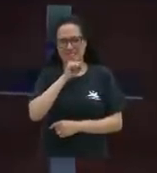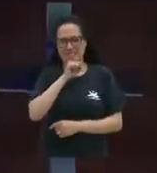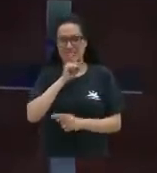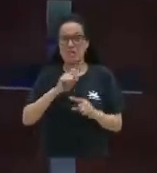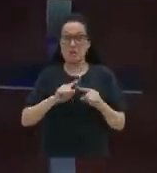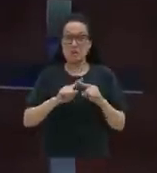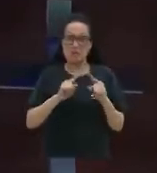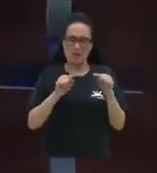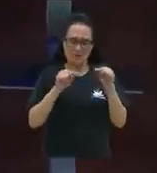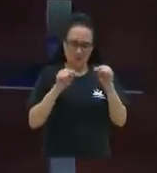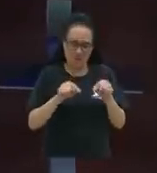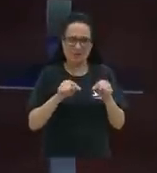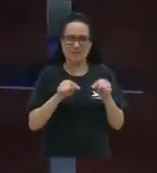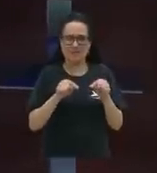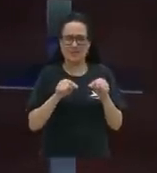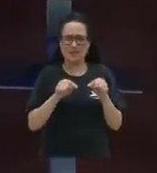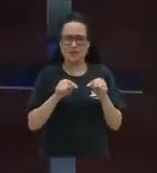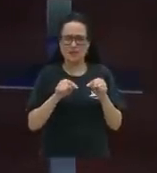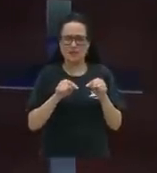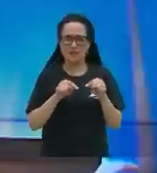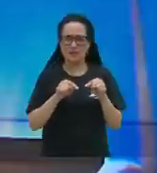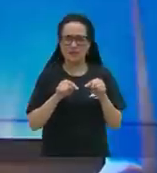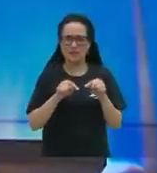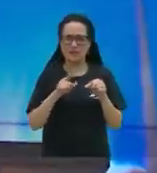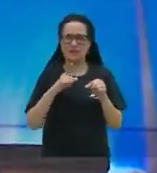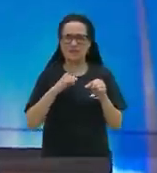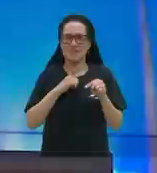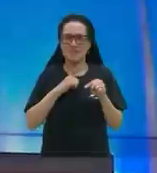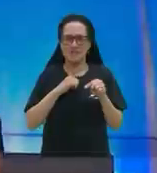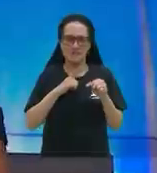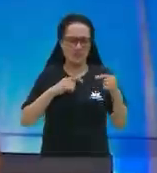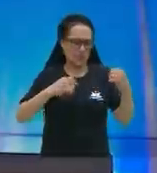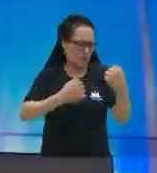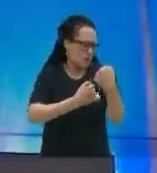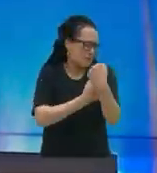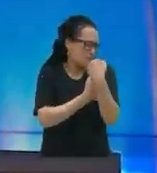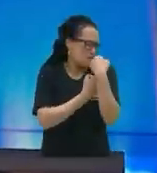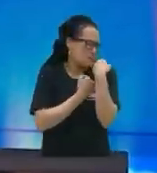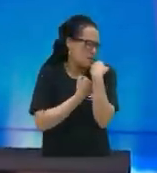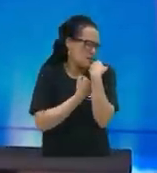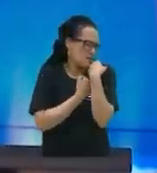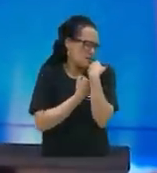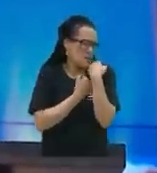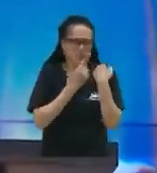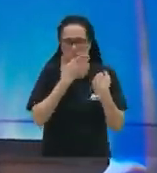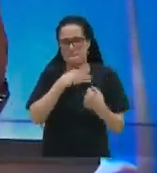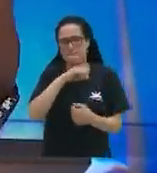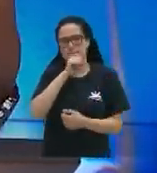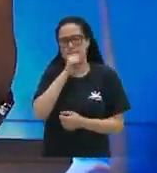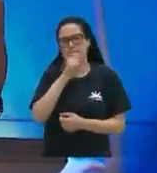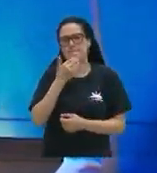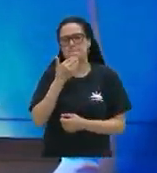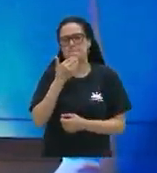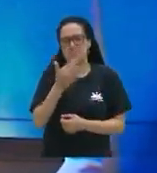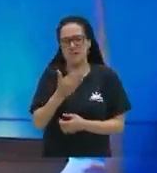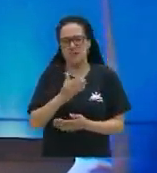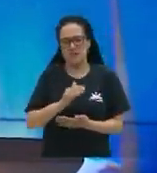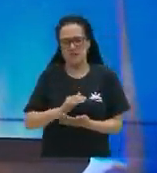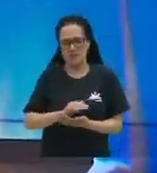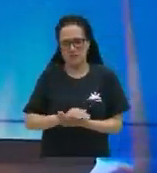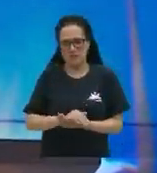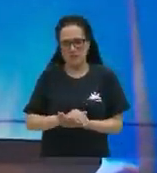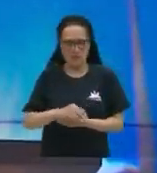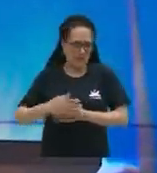Mas ali, eu dei um abraço de pai, e pedi: neném, me perdoa por